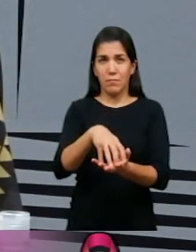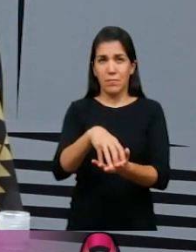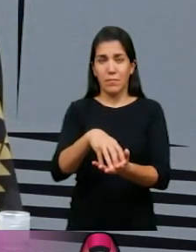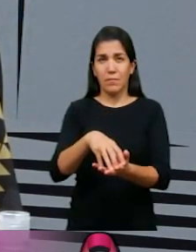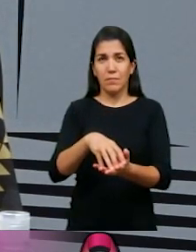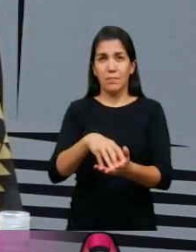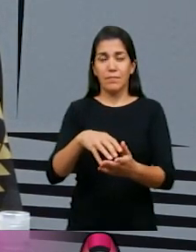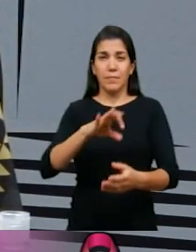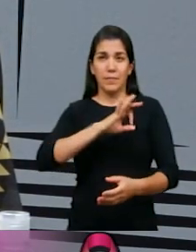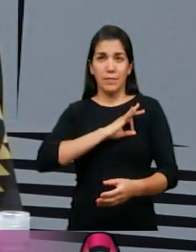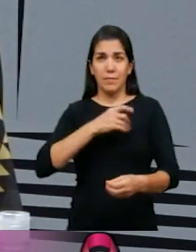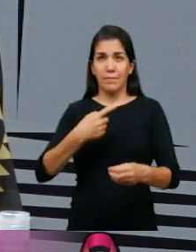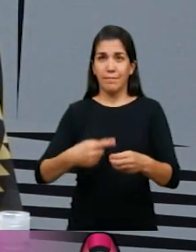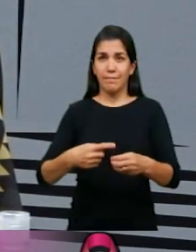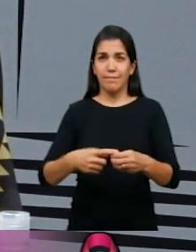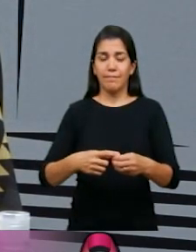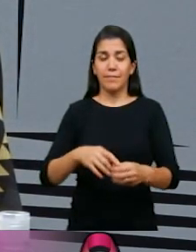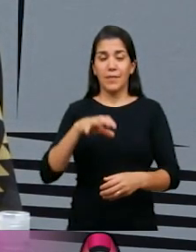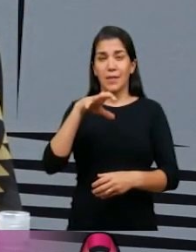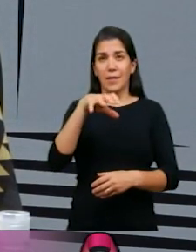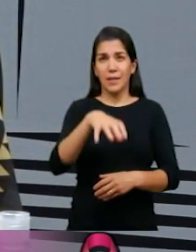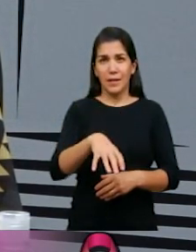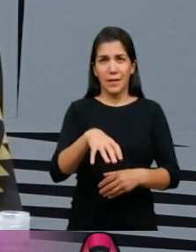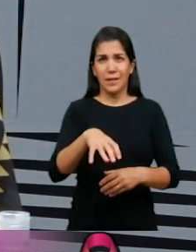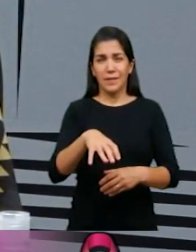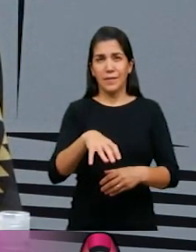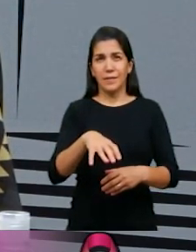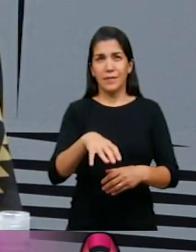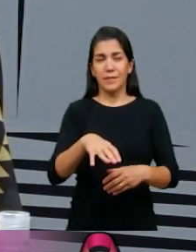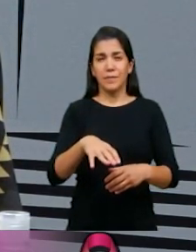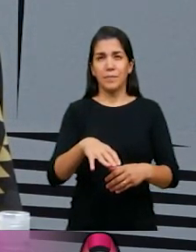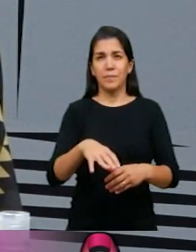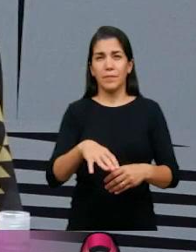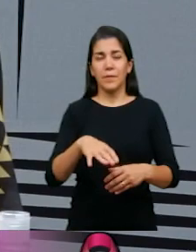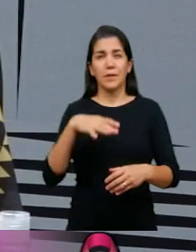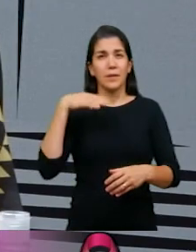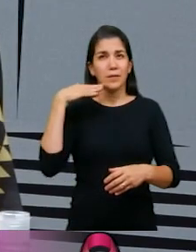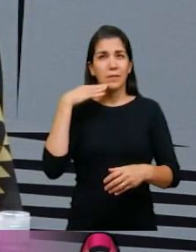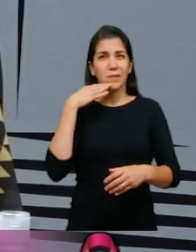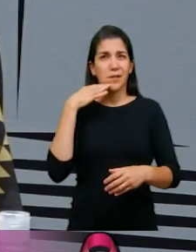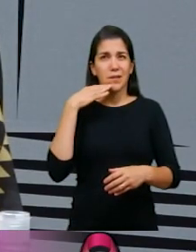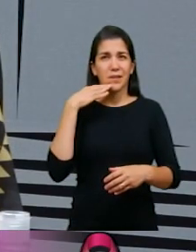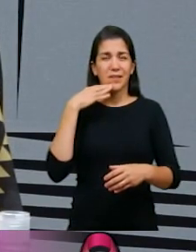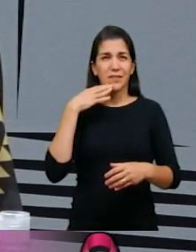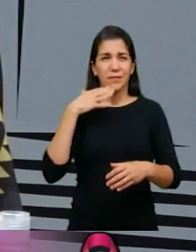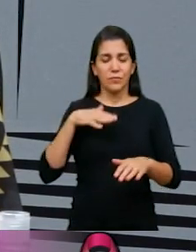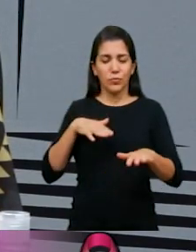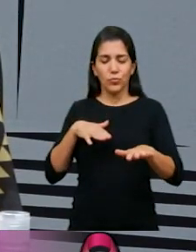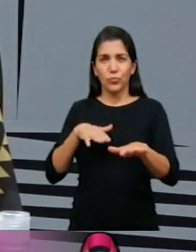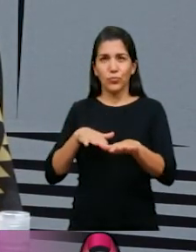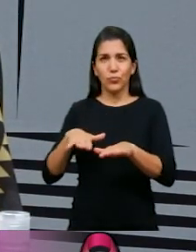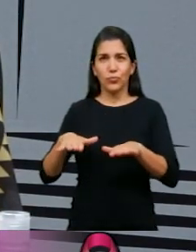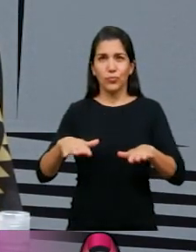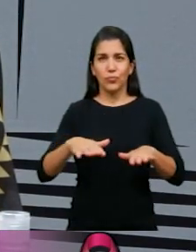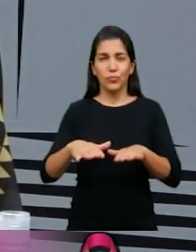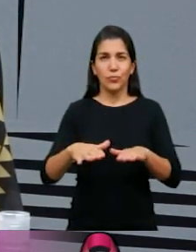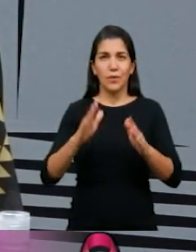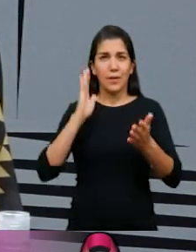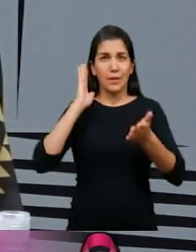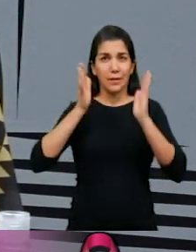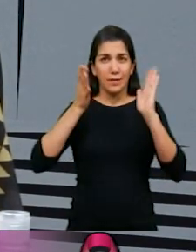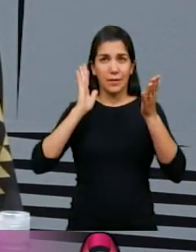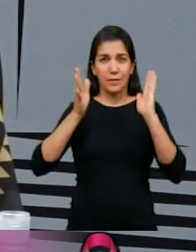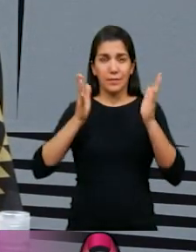Municipal, considerando que a referida base ficou instalada de tal forma que prejudica o tráfego e as manobras de veículos